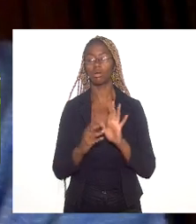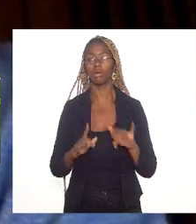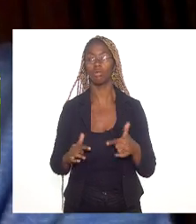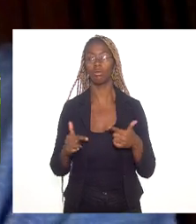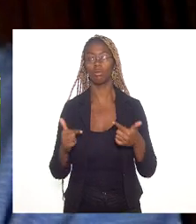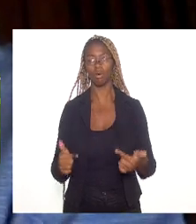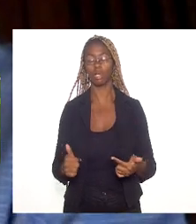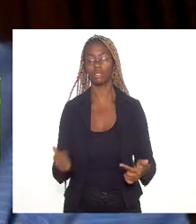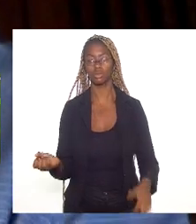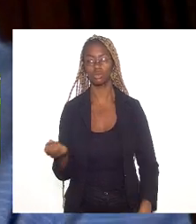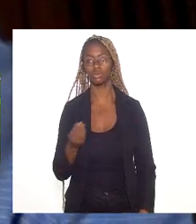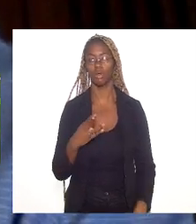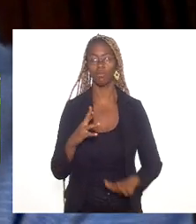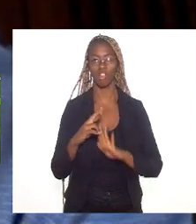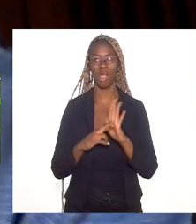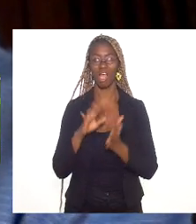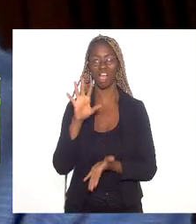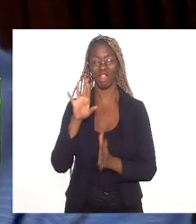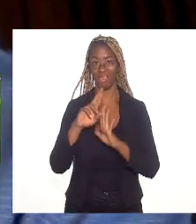saneamento,